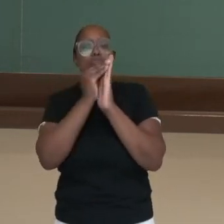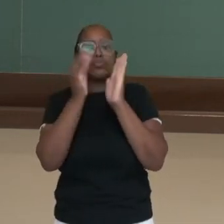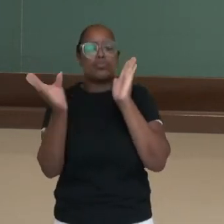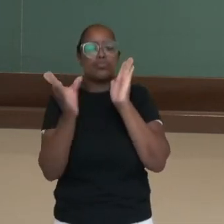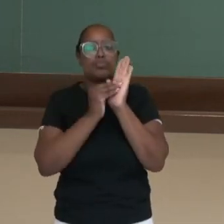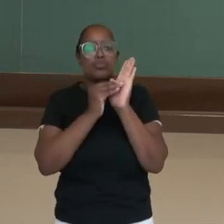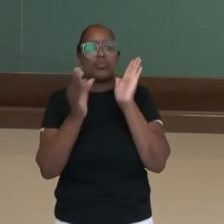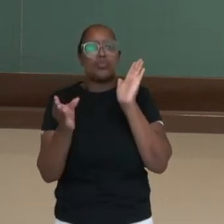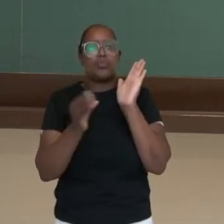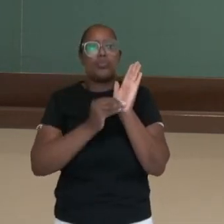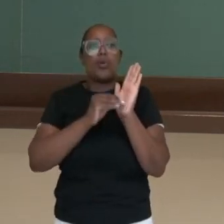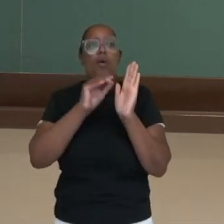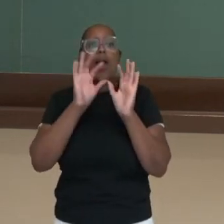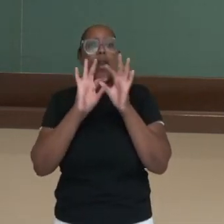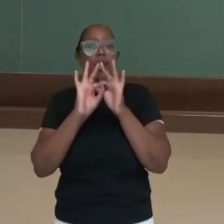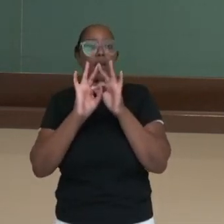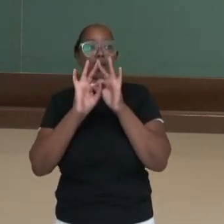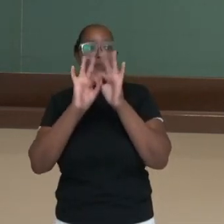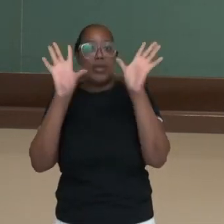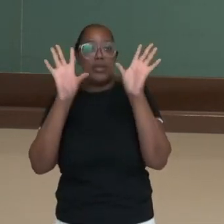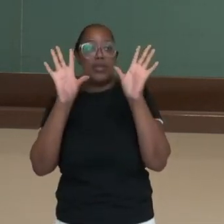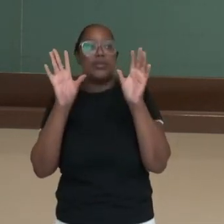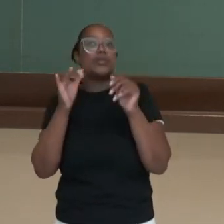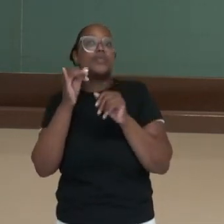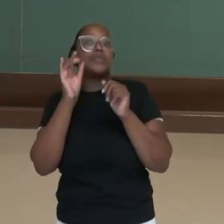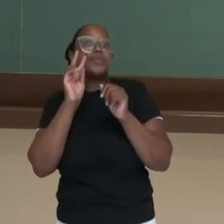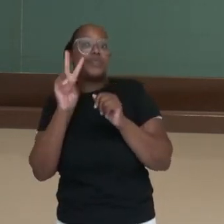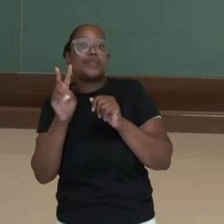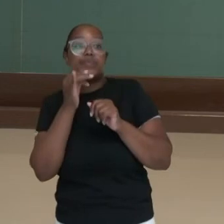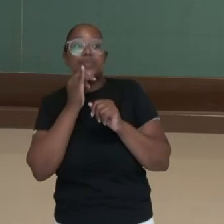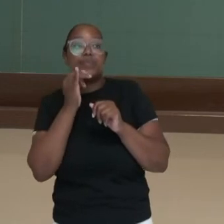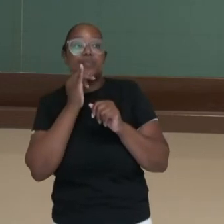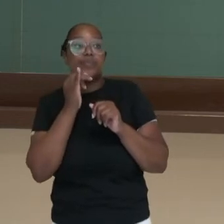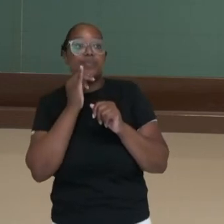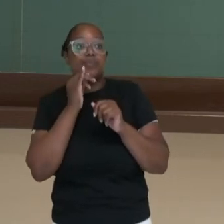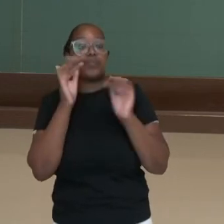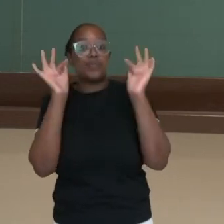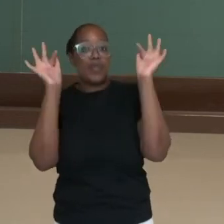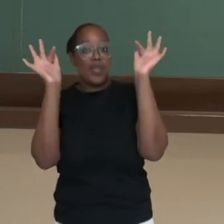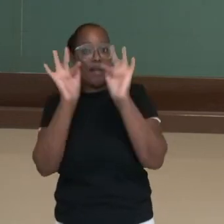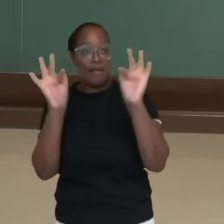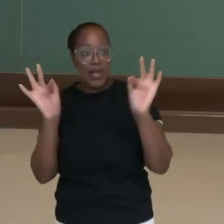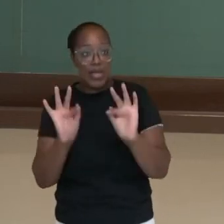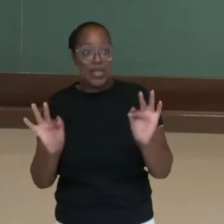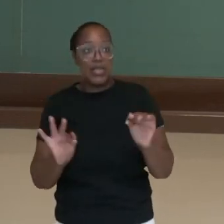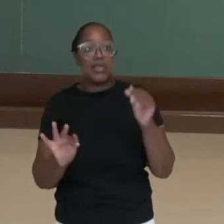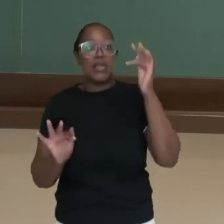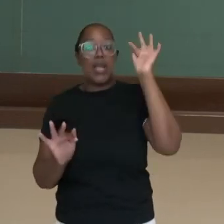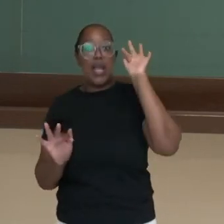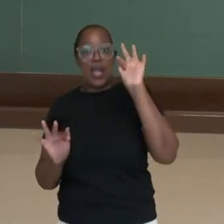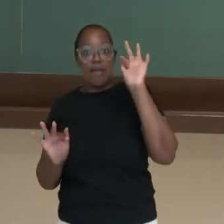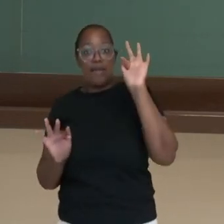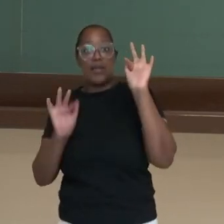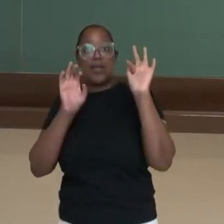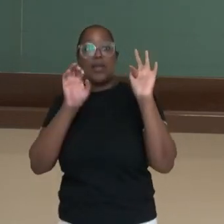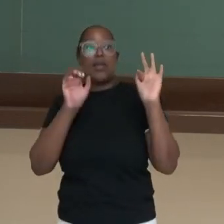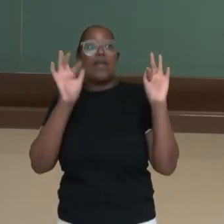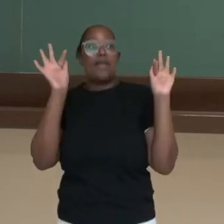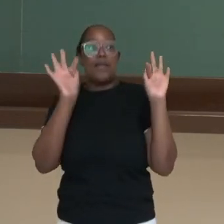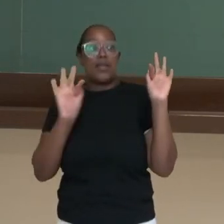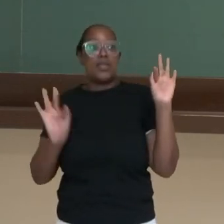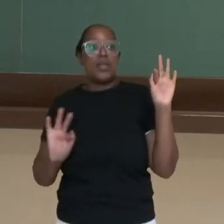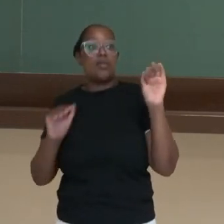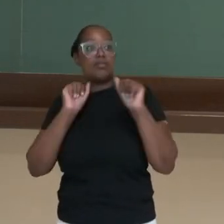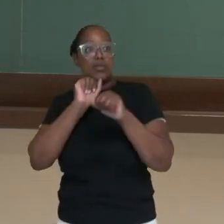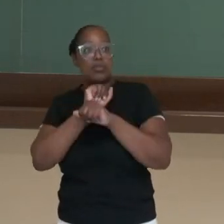de religião. Olha só o exemplo que eu coloquei aqui para vocês, ó. Infeliz F de felicidade, E de esperança,